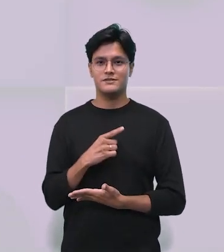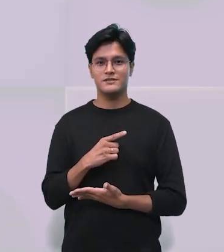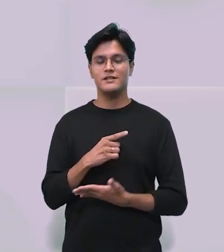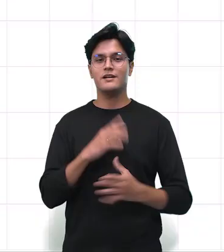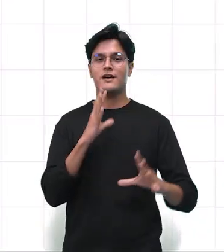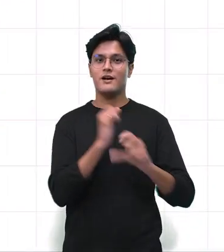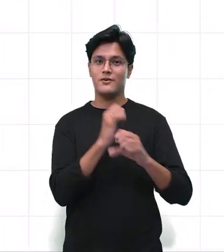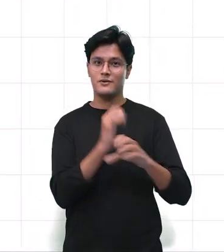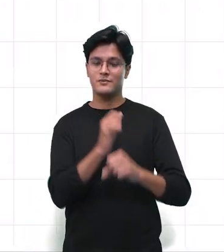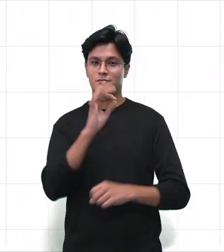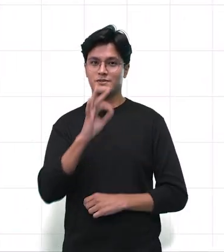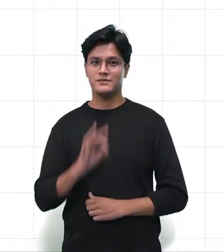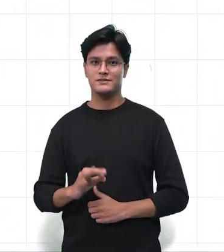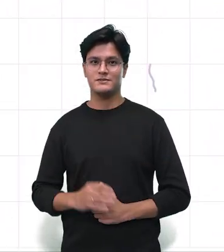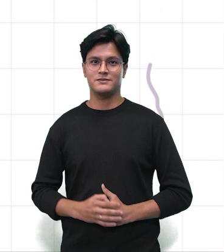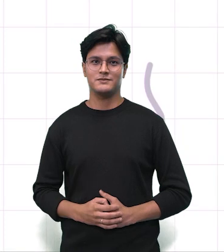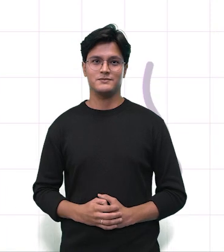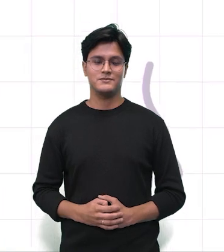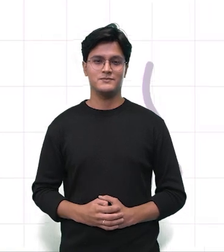Vamos lá?